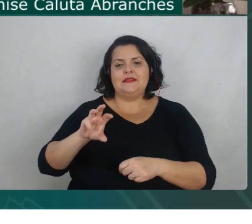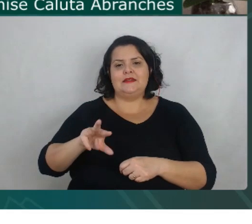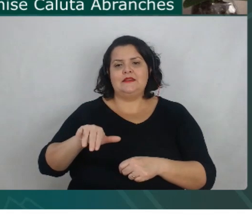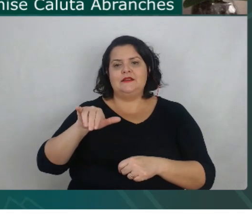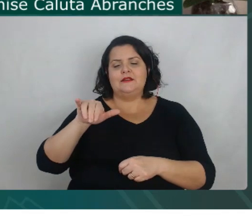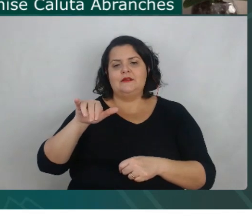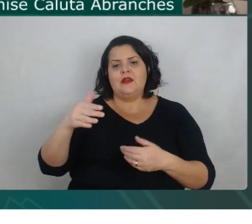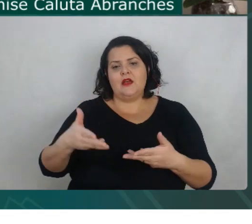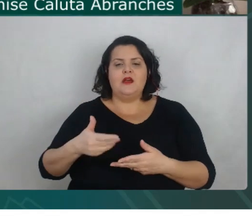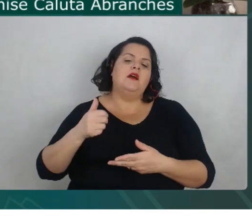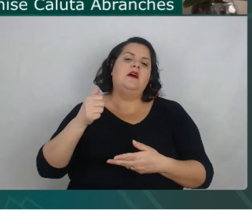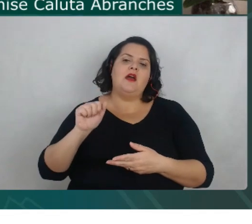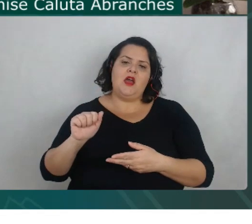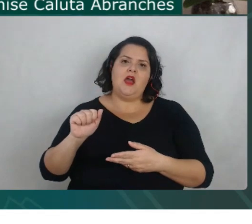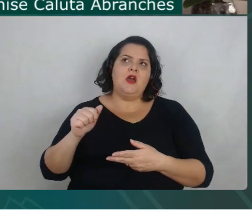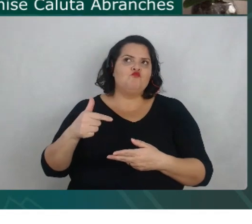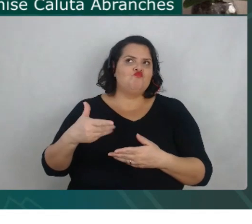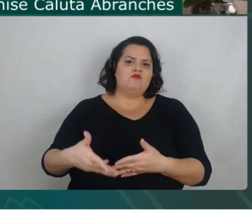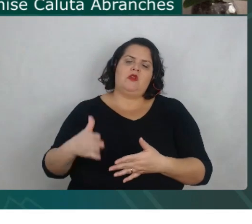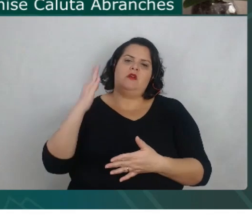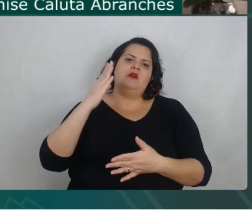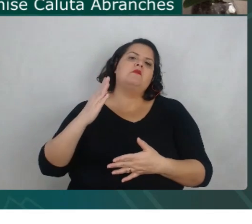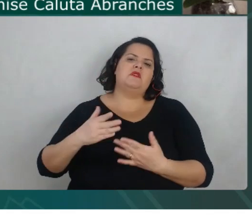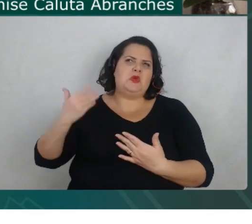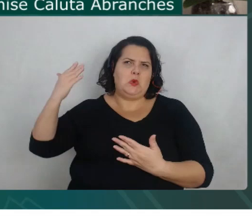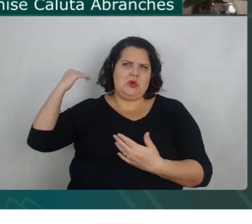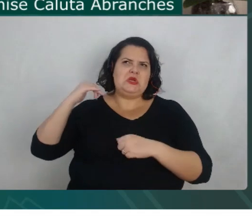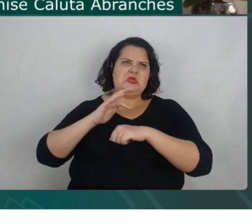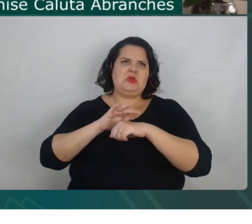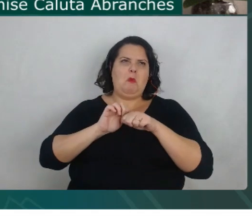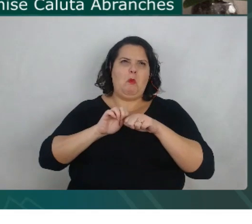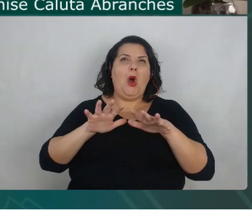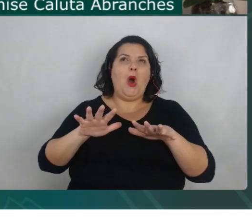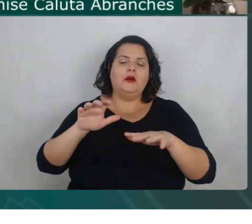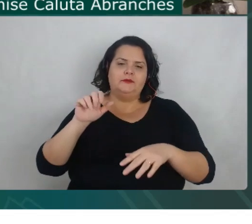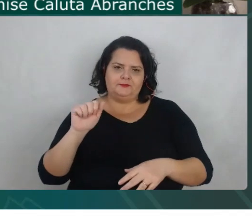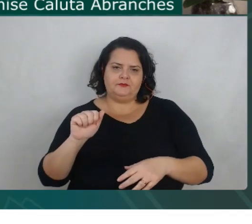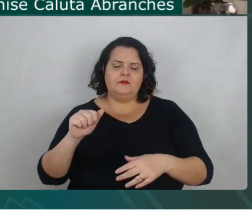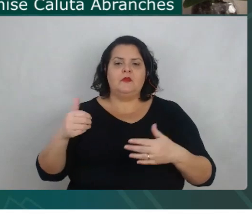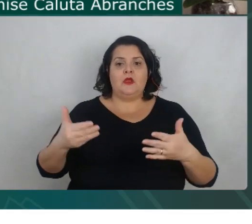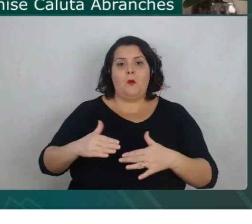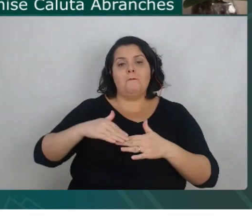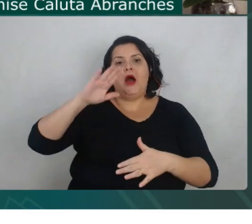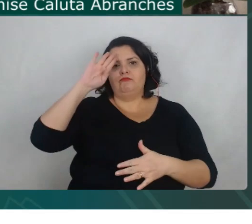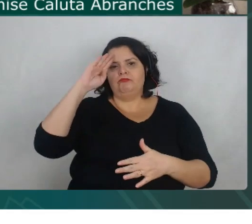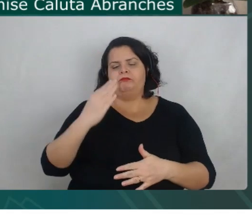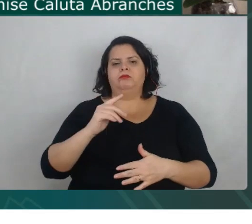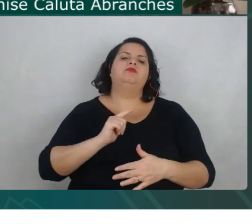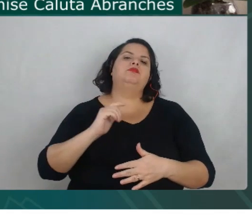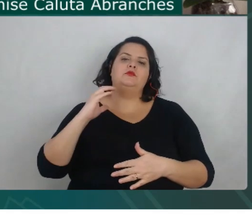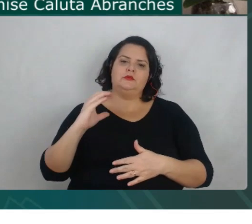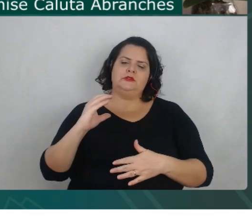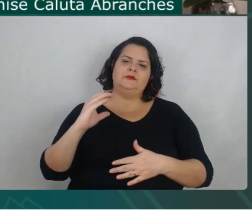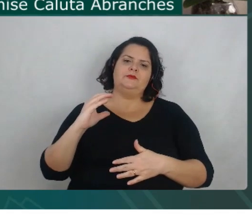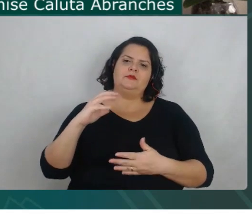a gente teve uma epidemia grande por A. Hoje, o principal é o C, né? Para adultos, o